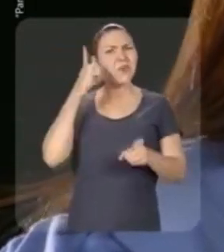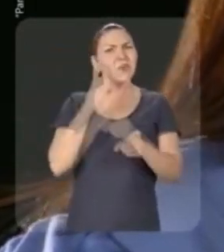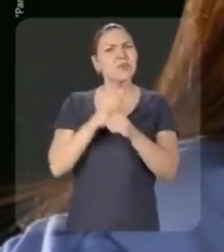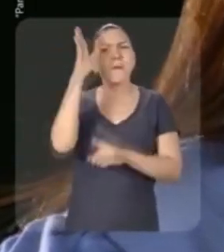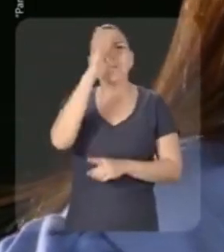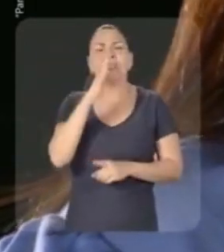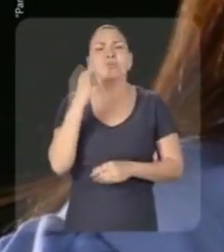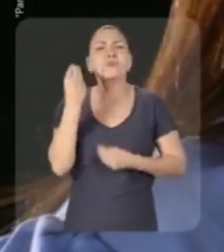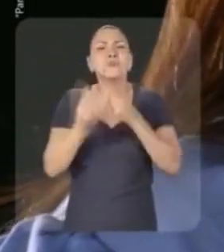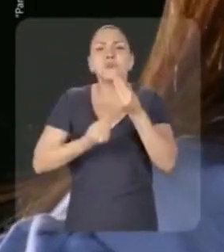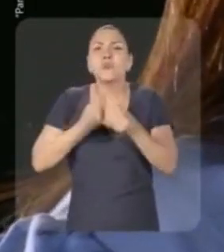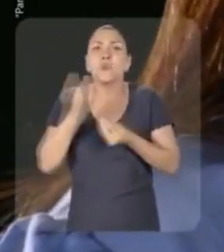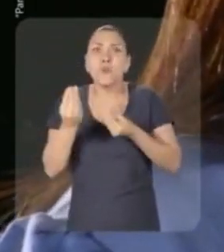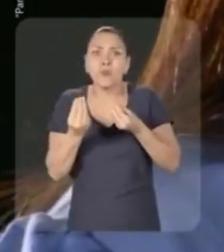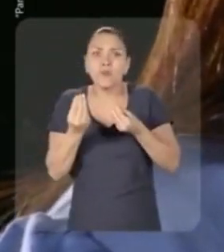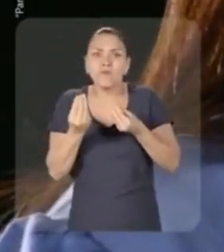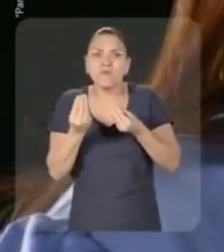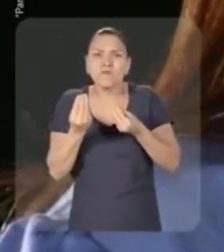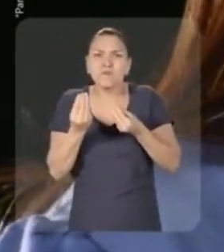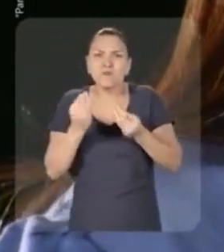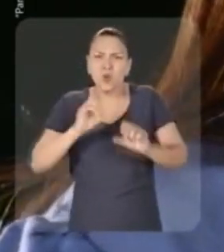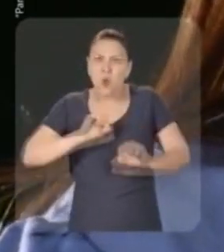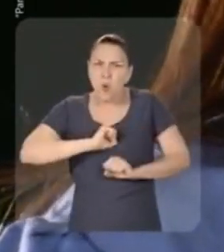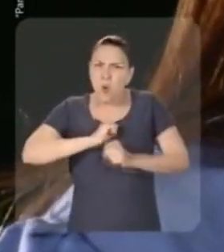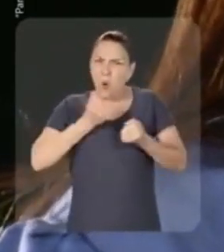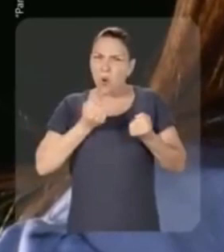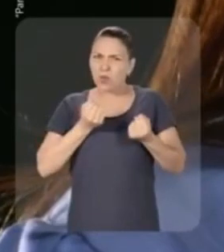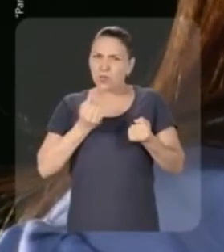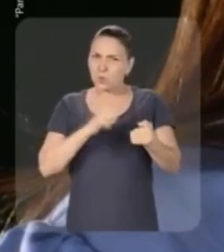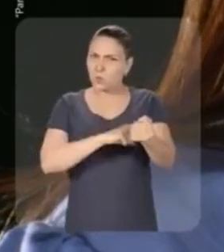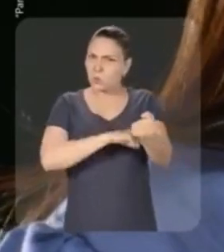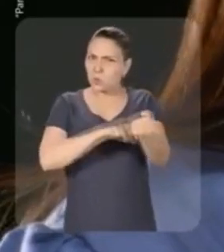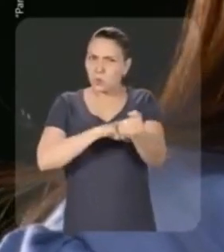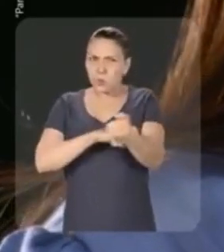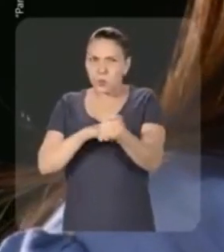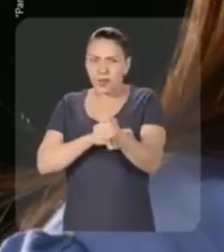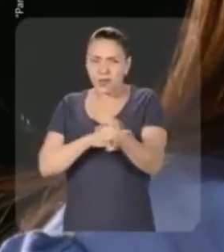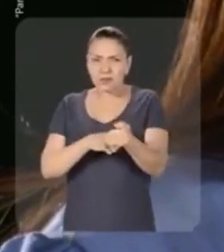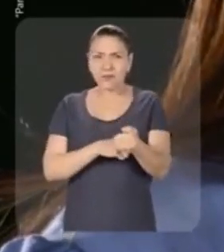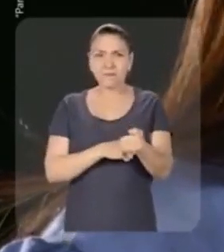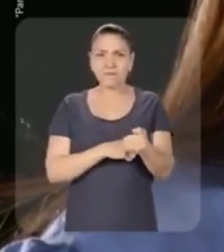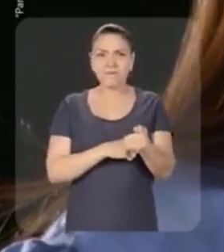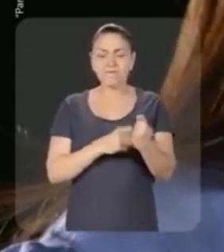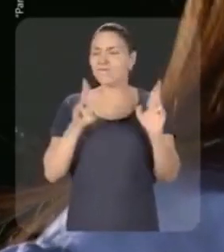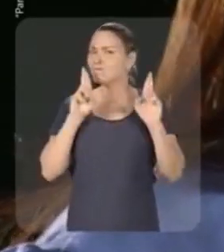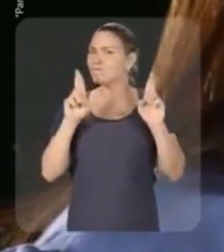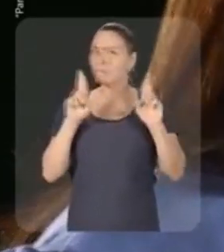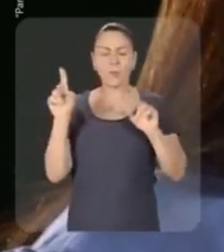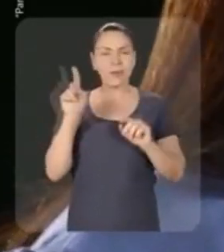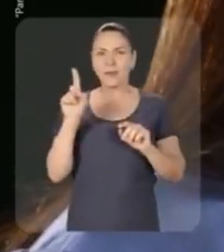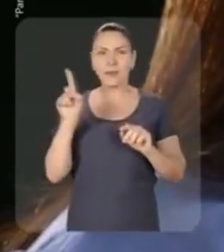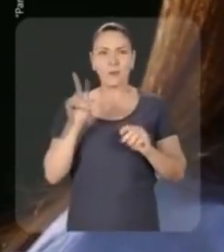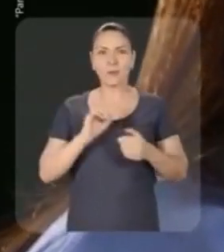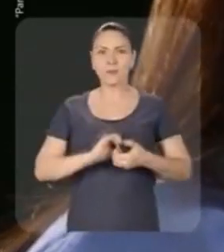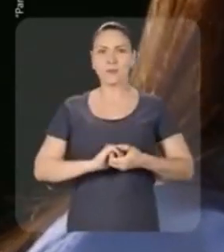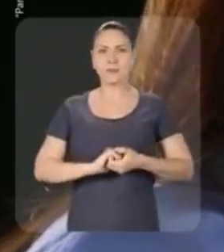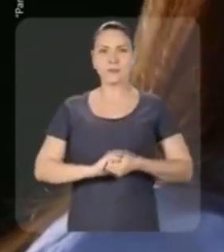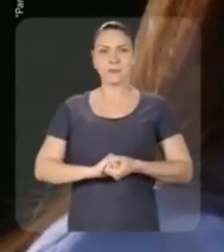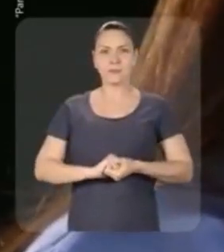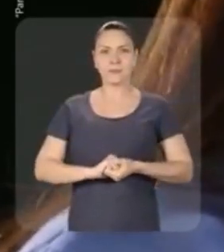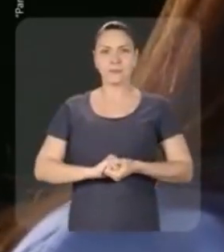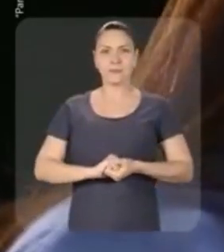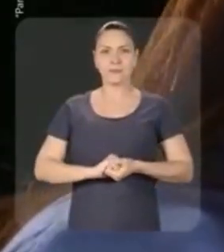ser o Brasil que ele vai encontrar? O Brasil do ódio? Da raiva? Tomara que não.